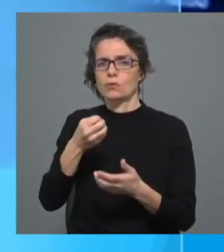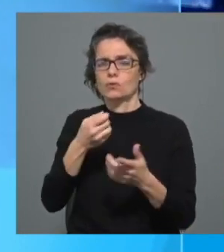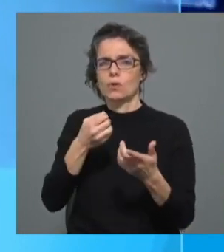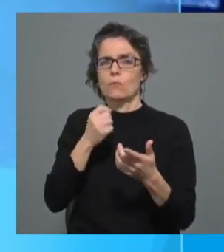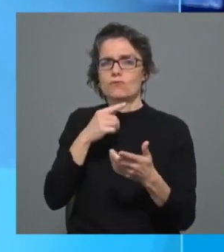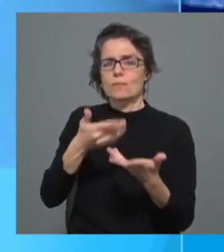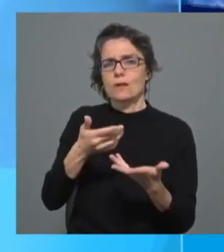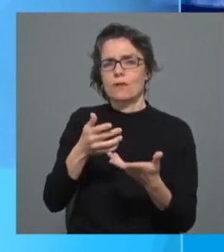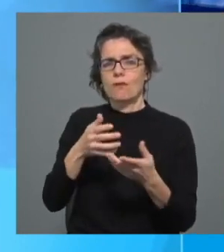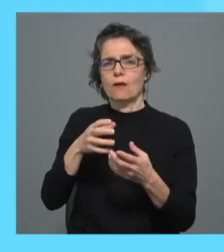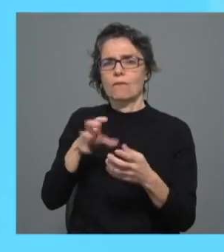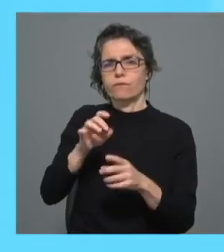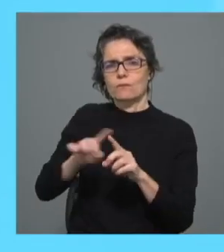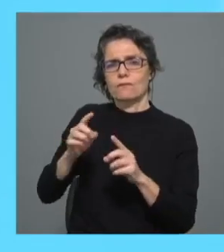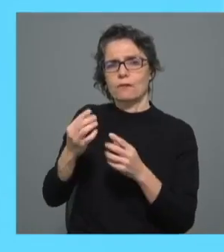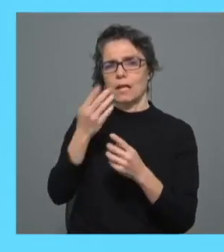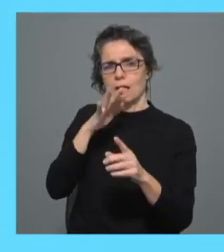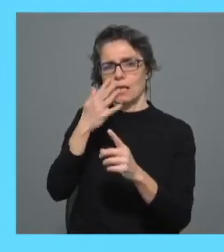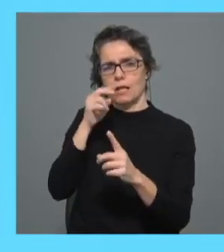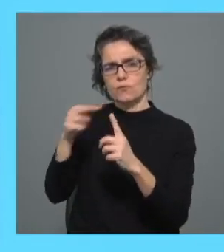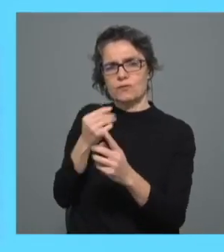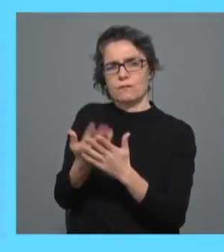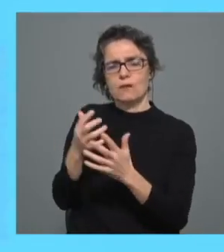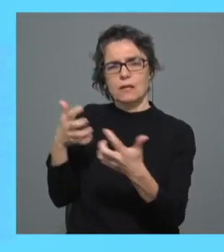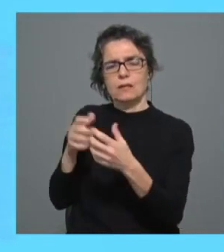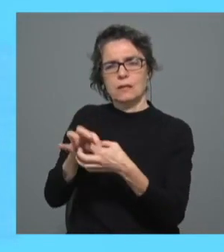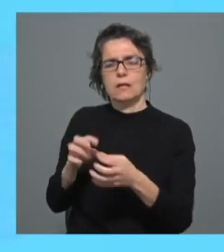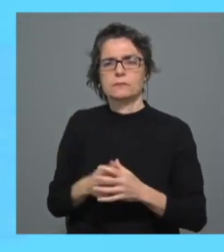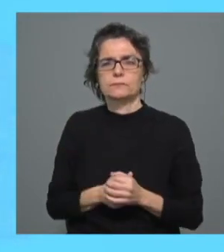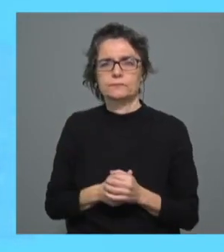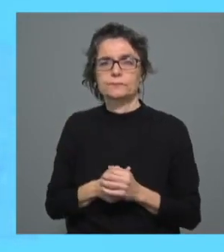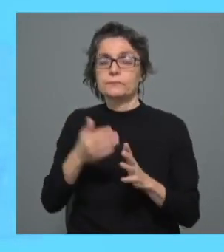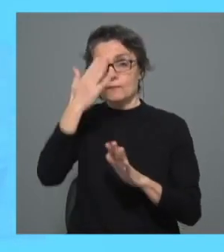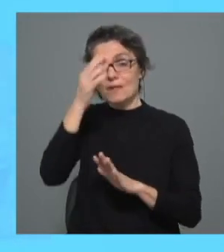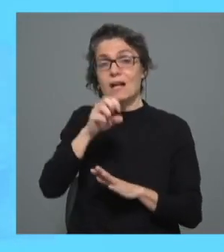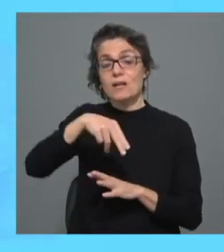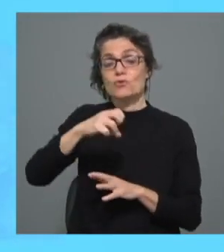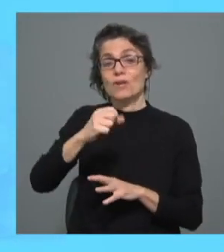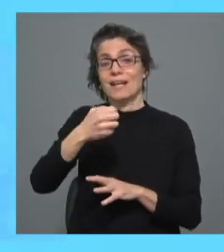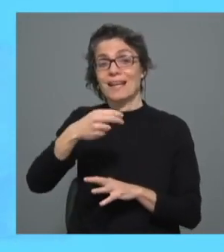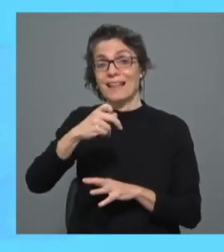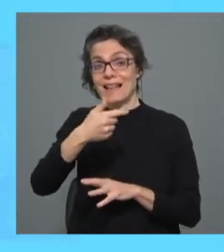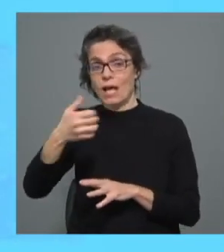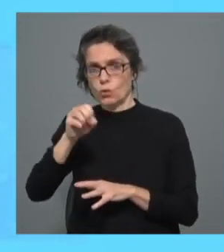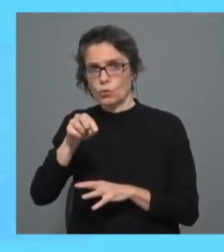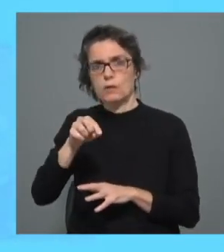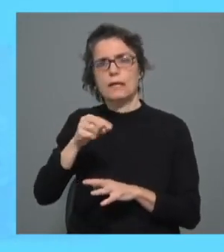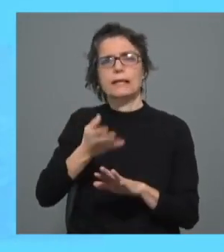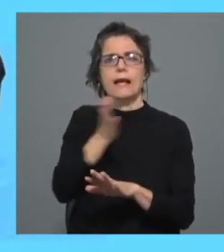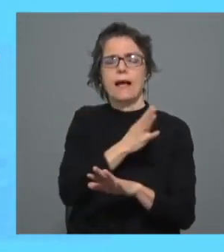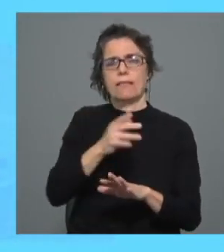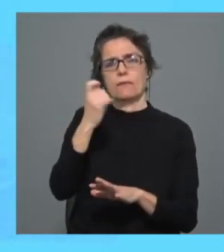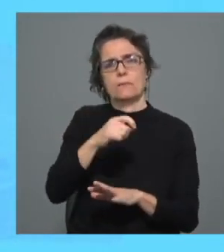com esta guerra? Julgo que essa recuperação, essa revitalização da NATO já vinha de trás. Vinha, sobretudo, desde o início da presidência Biden, depois dos